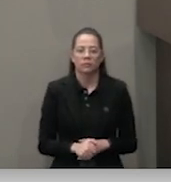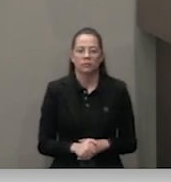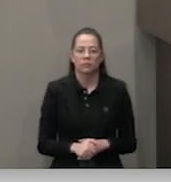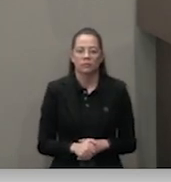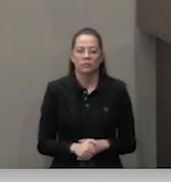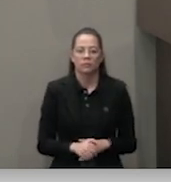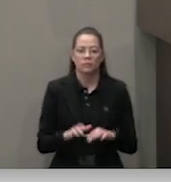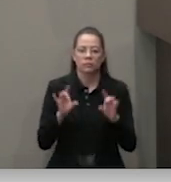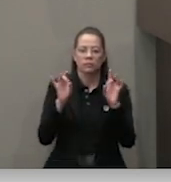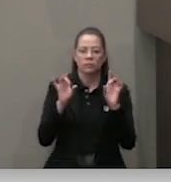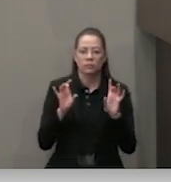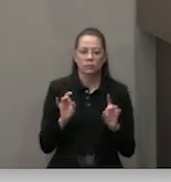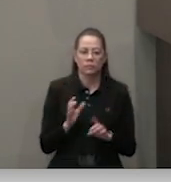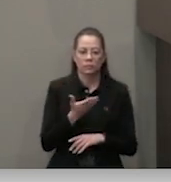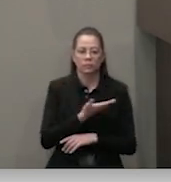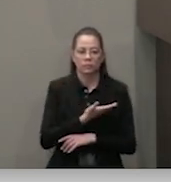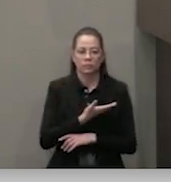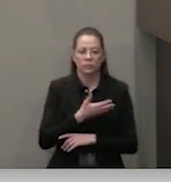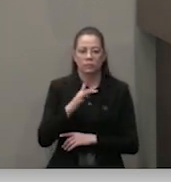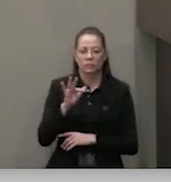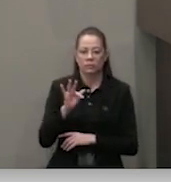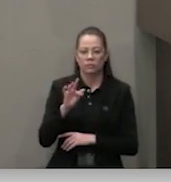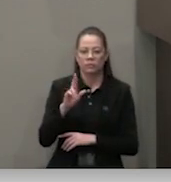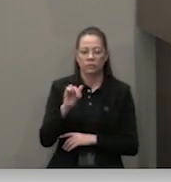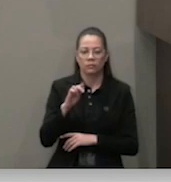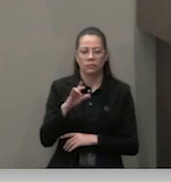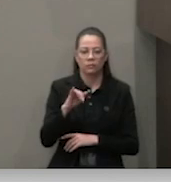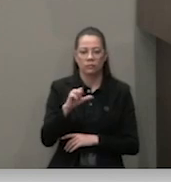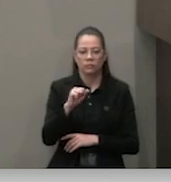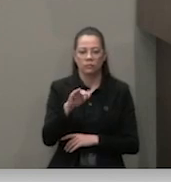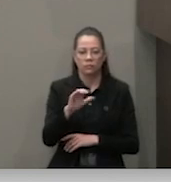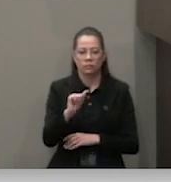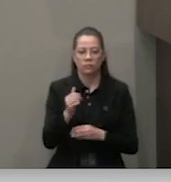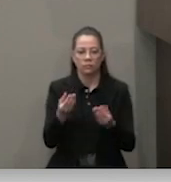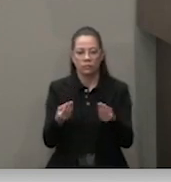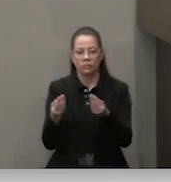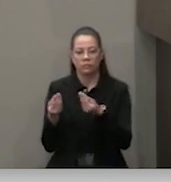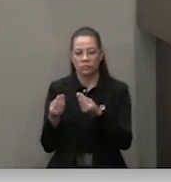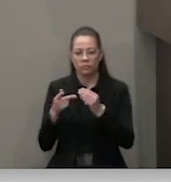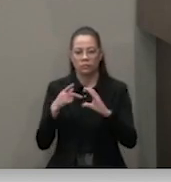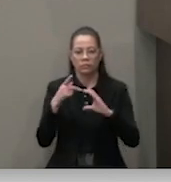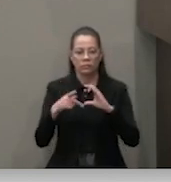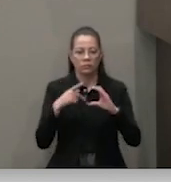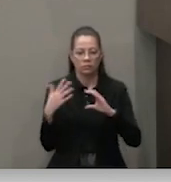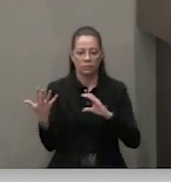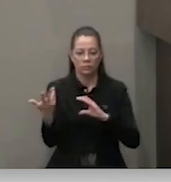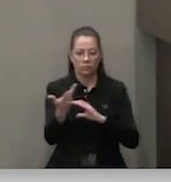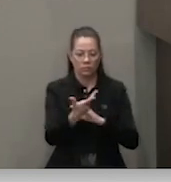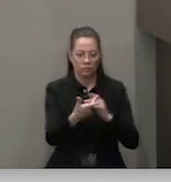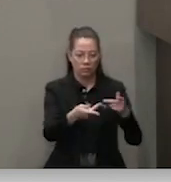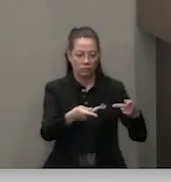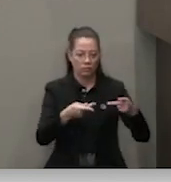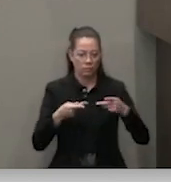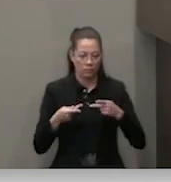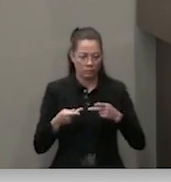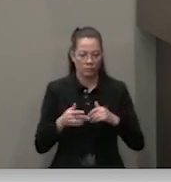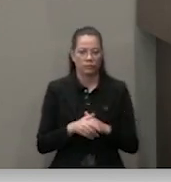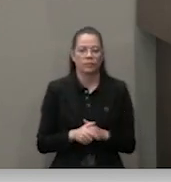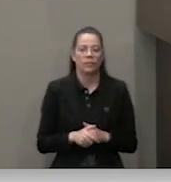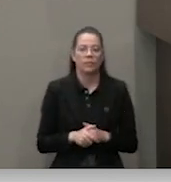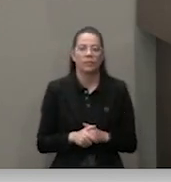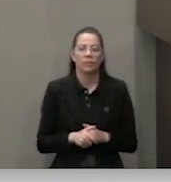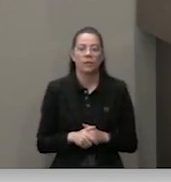em especial a nossa amiga Francesca que veio trazer um convite especial para todos os vereadores